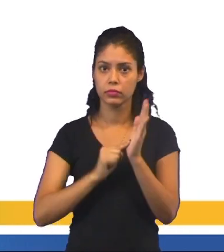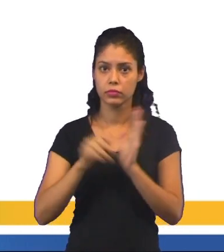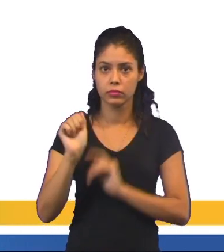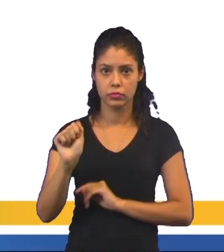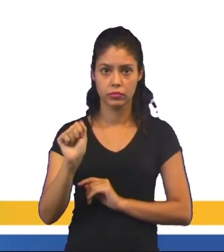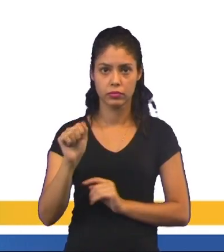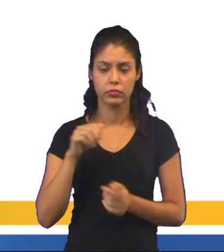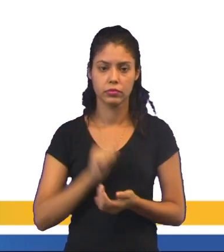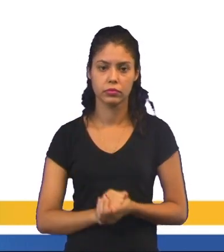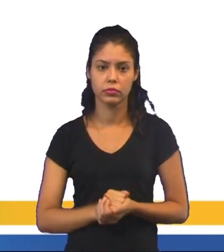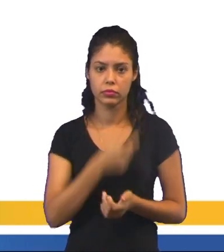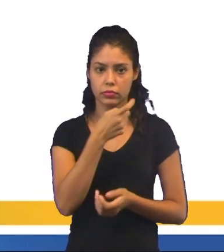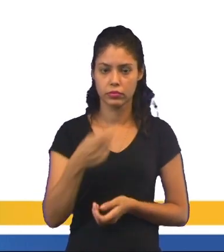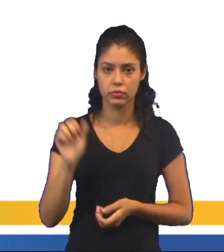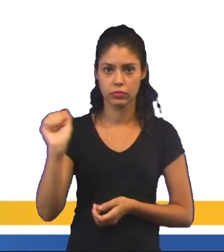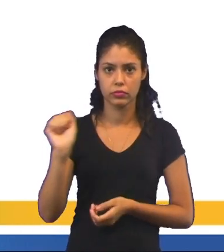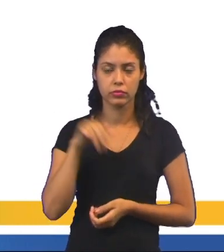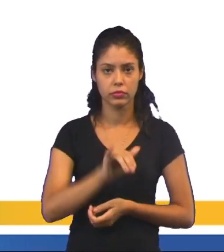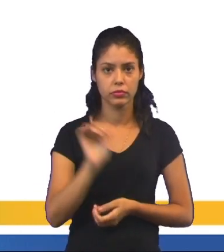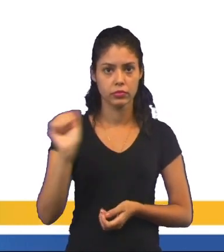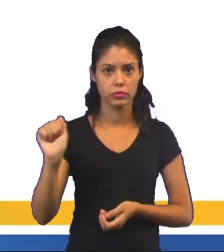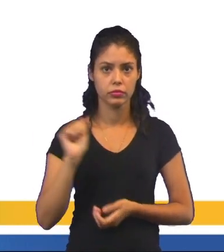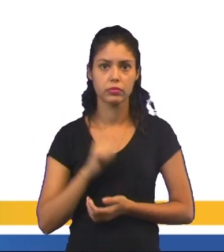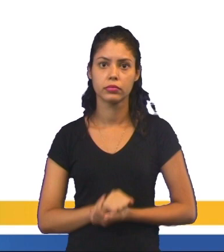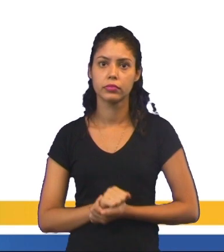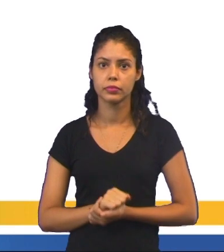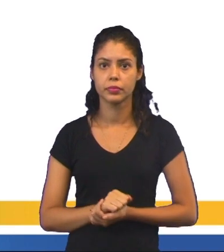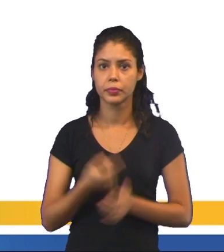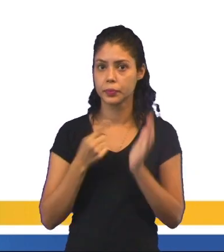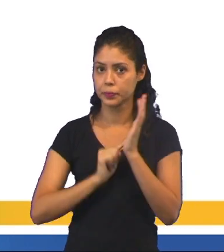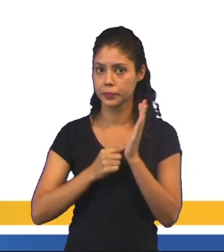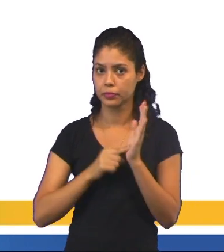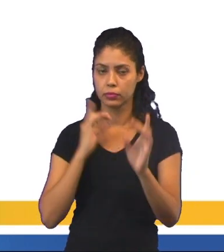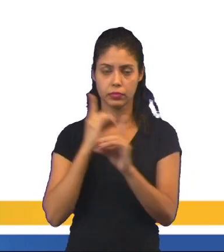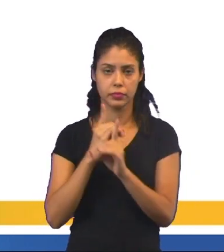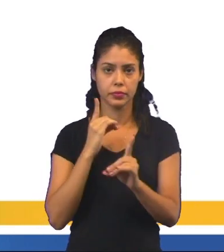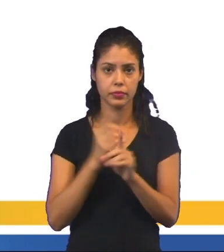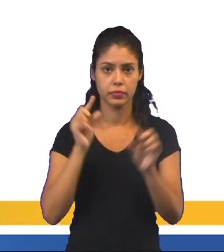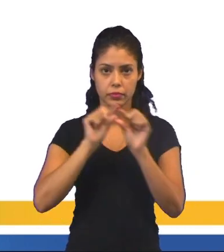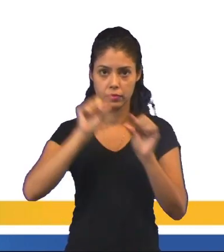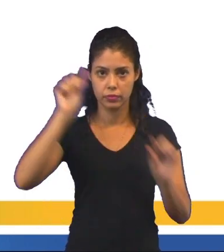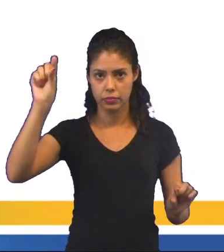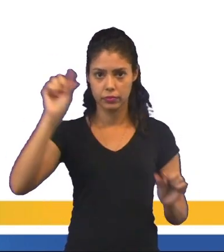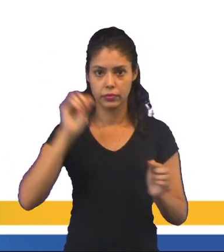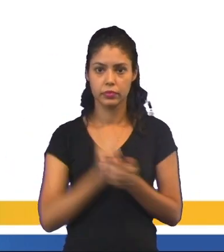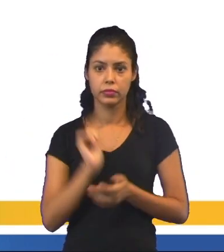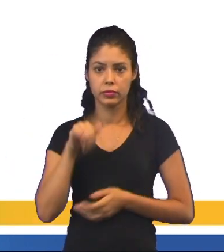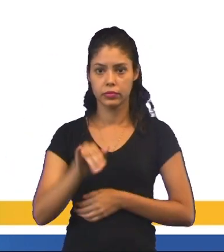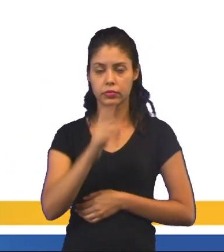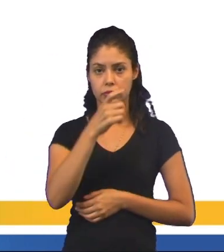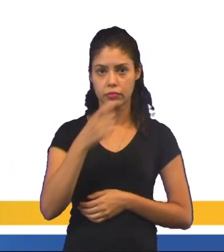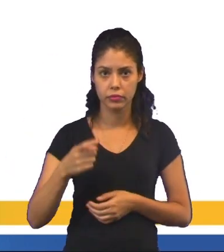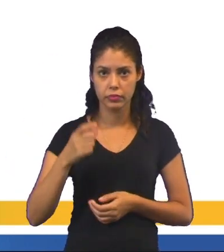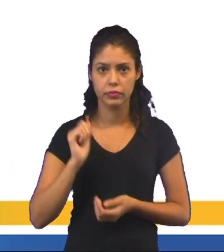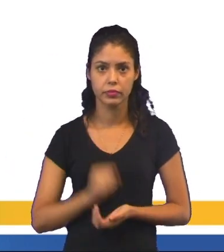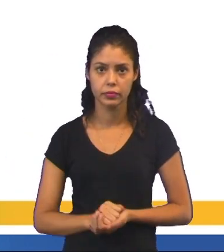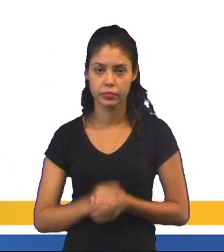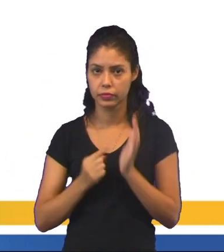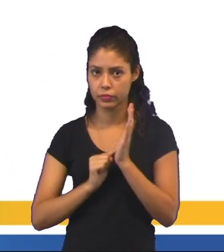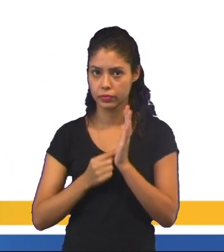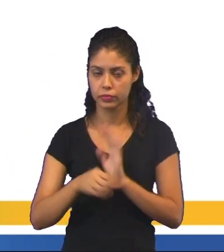o ponto lá que é meu X ai você não ah tá Quer um ponto encontrado na reta E aí é para